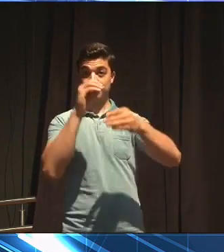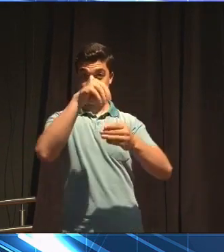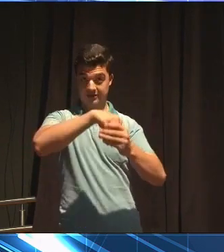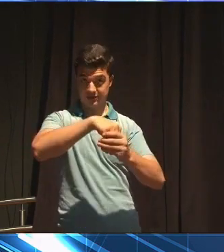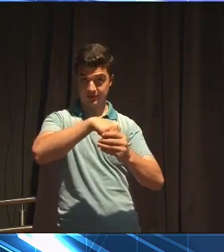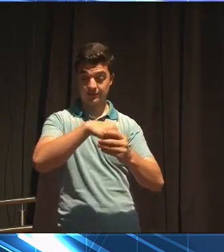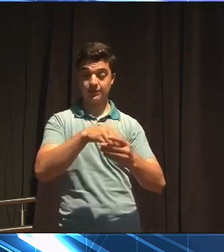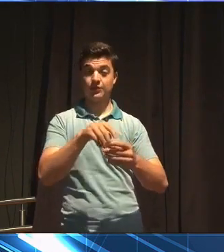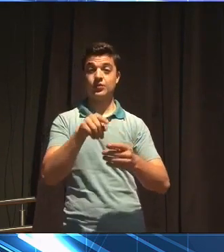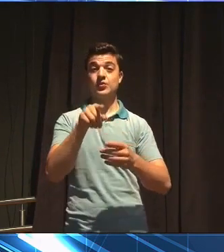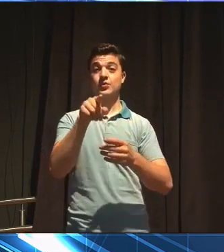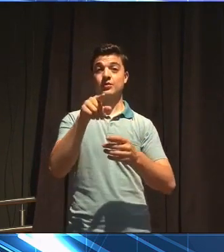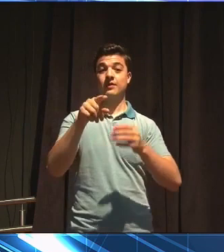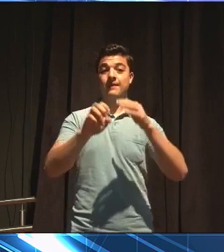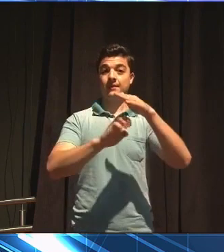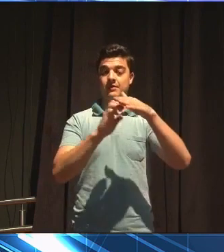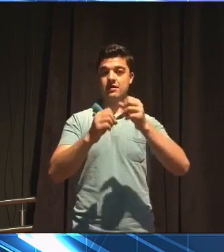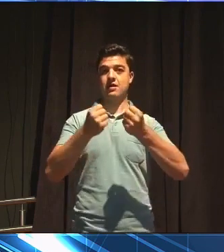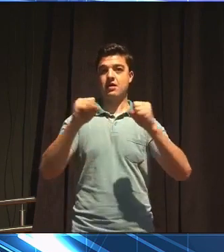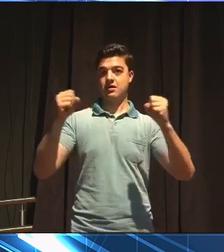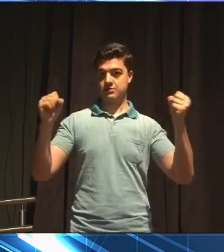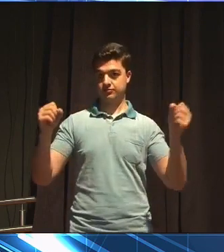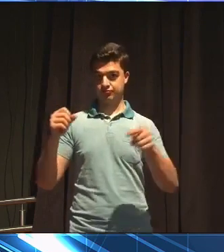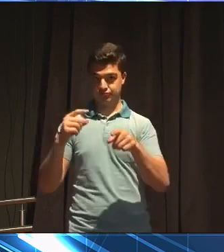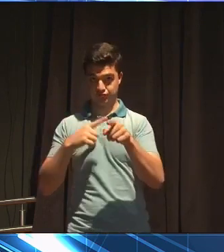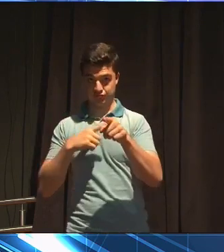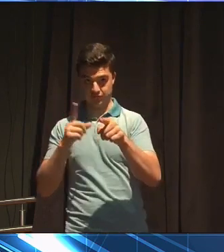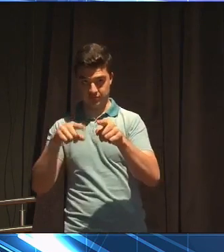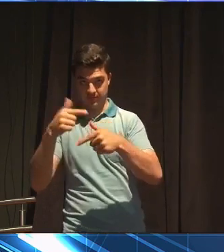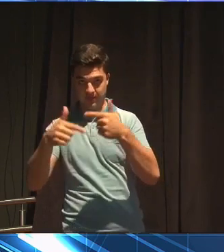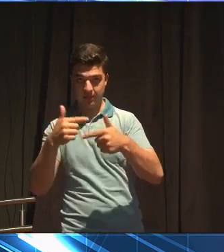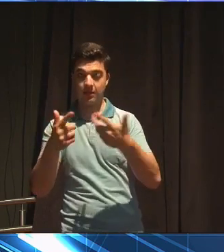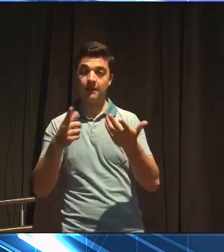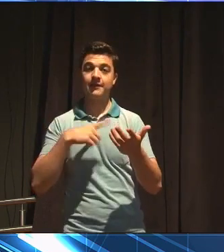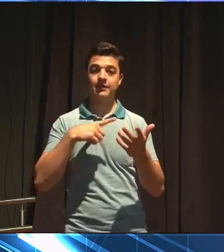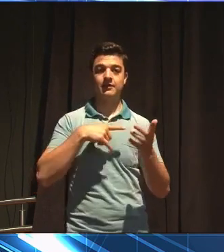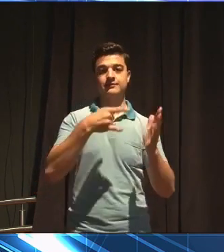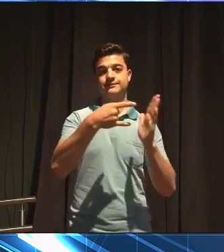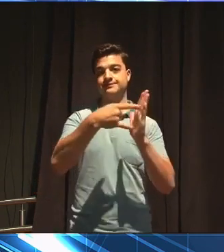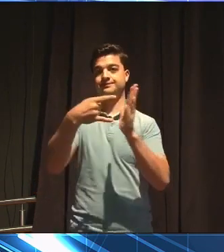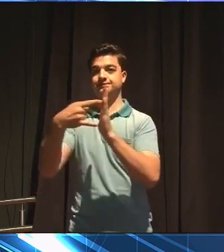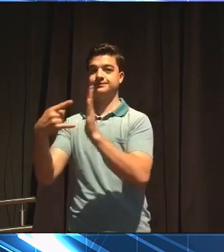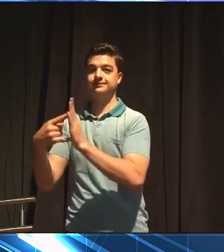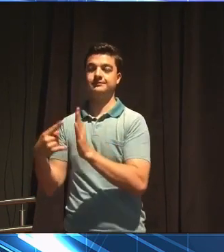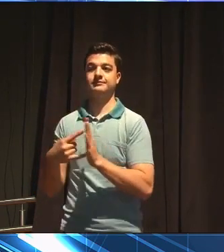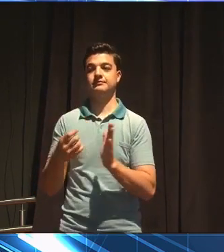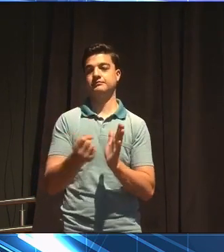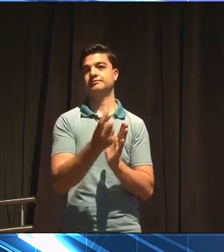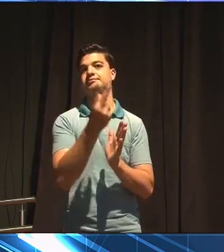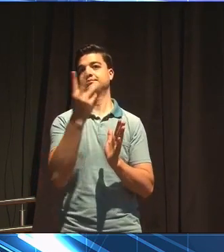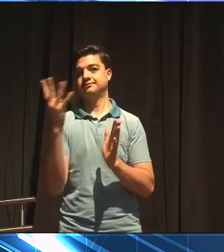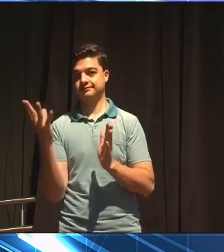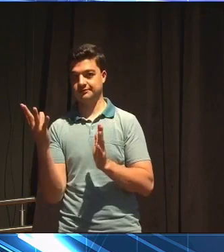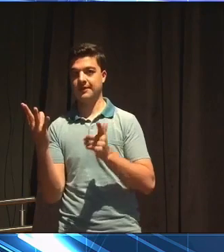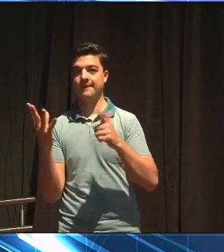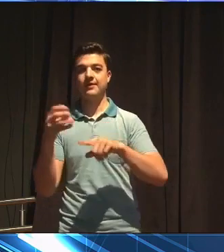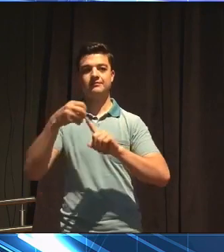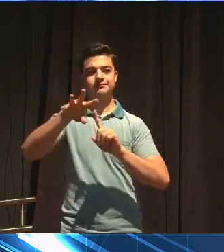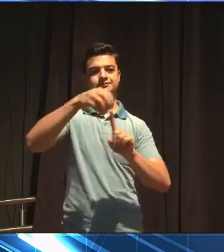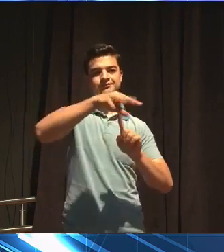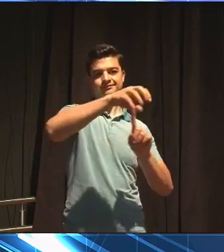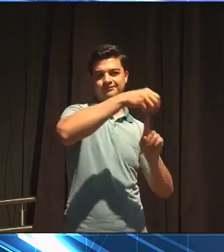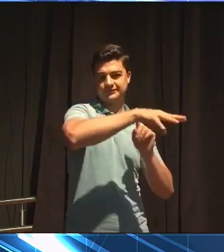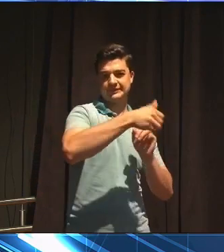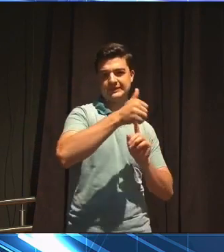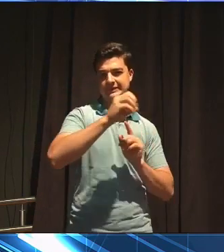numa empresa grande no Brasil, você deve ter lá 2, 3 mil desenvolvedores, dezenas de centenas de APIs,